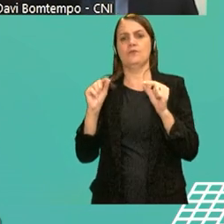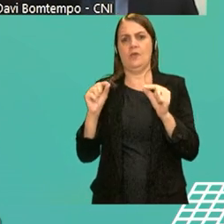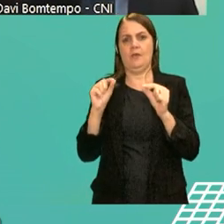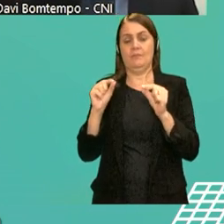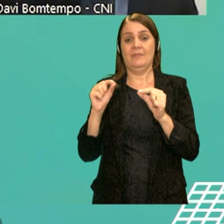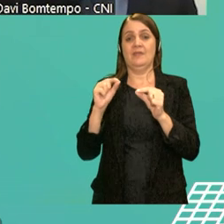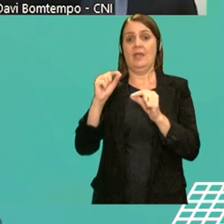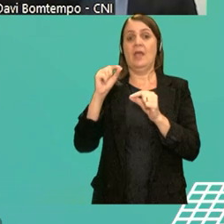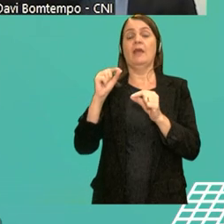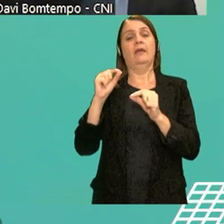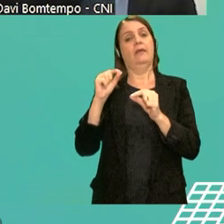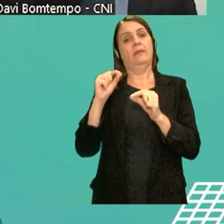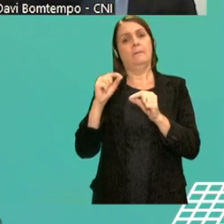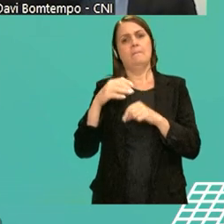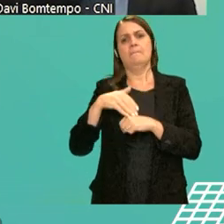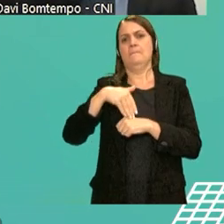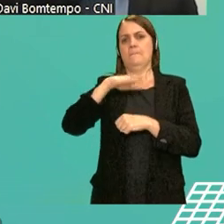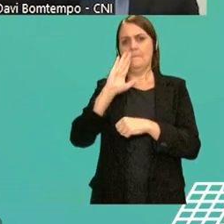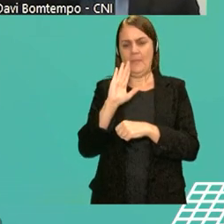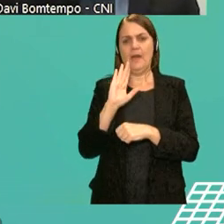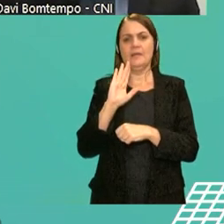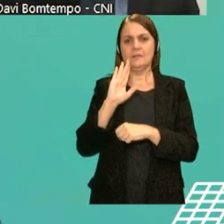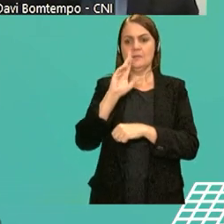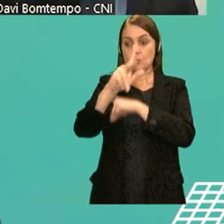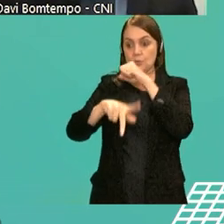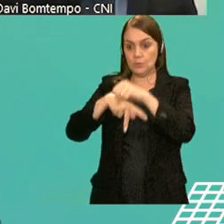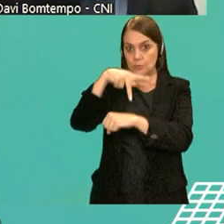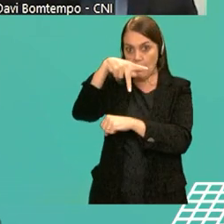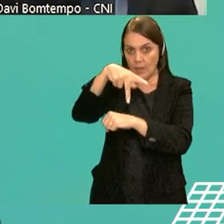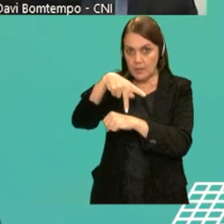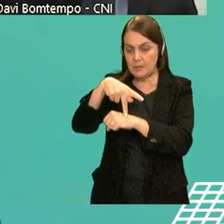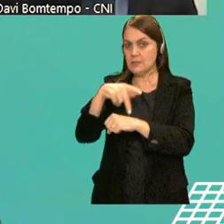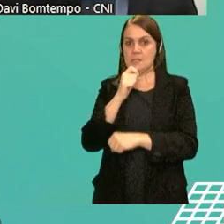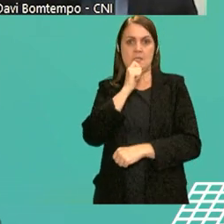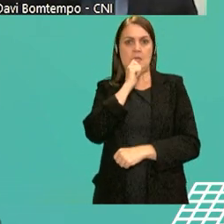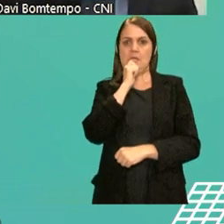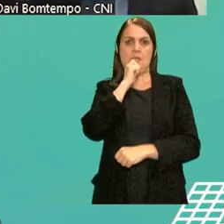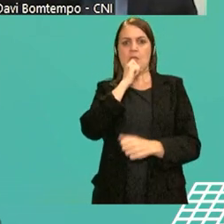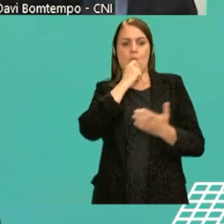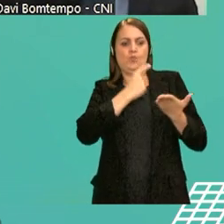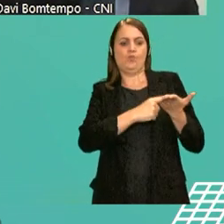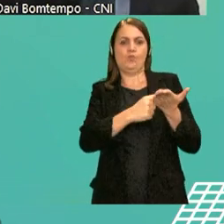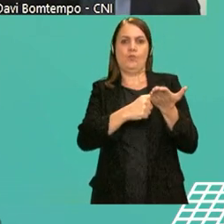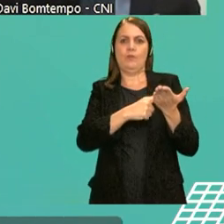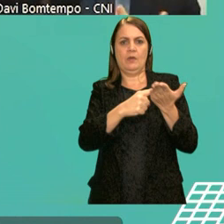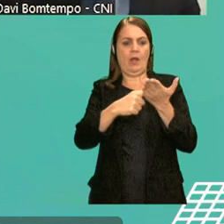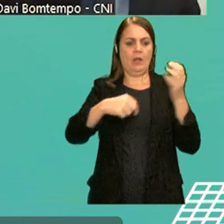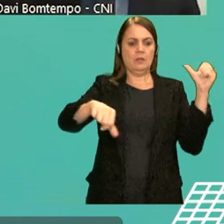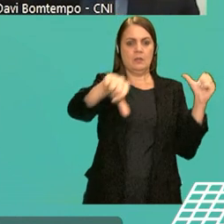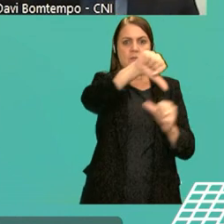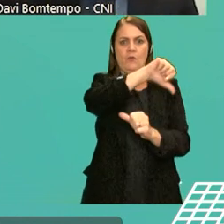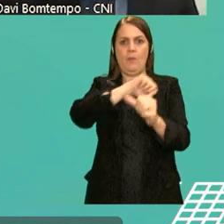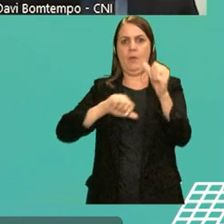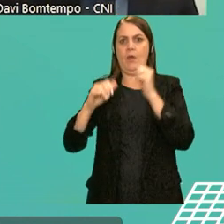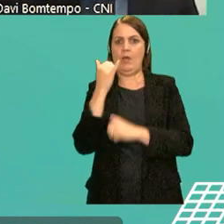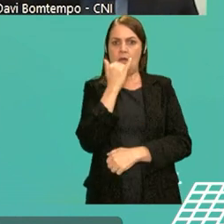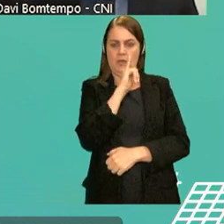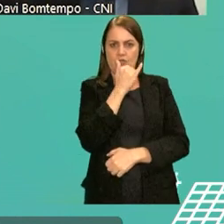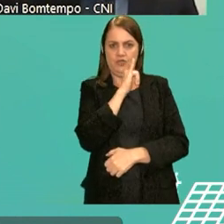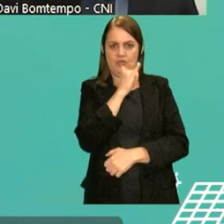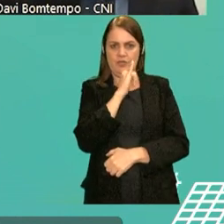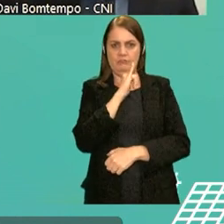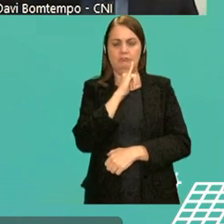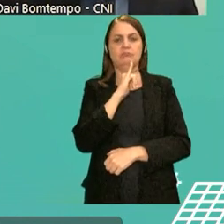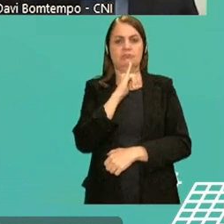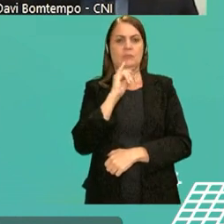cada vez mais, né, dos países que ainda não fizeram a transição energética, de países que não trabalharam